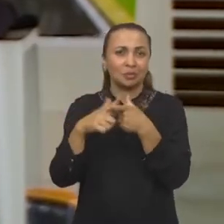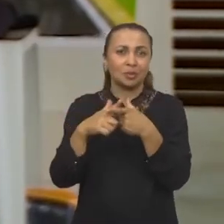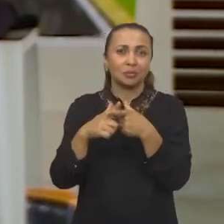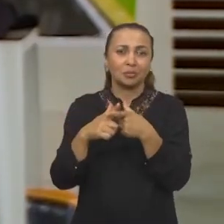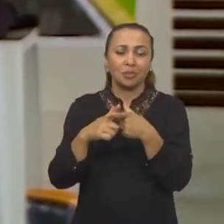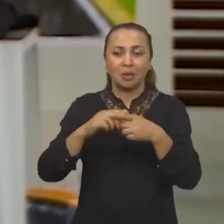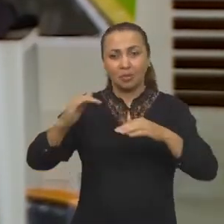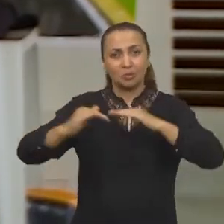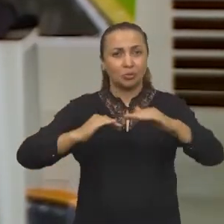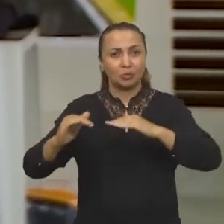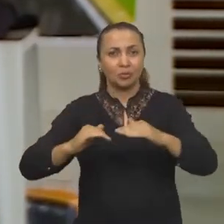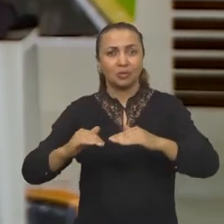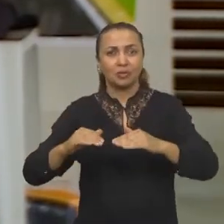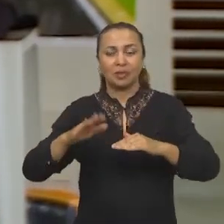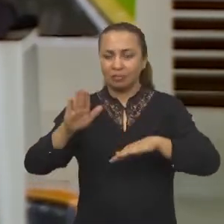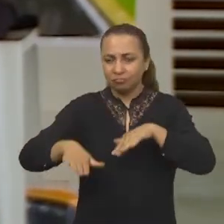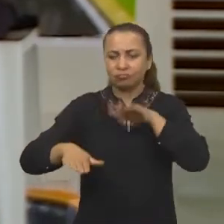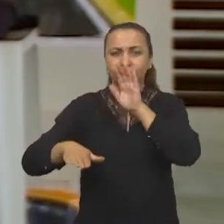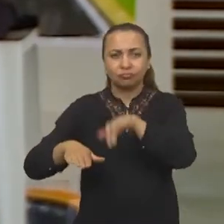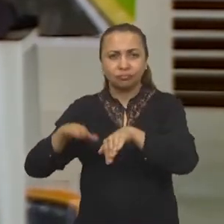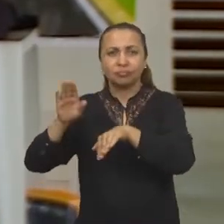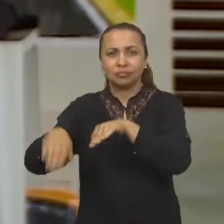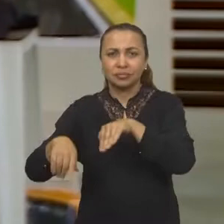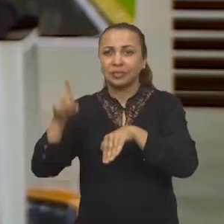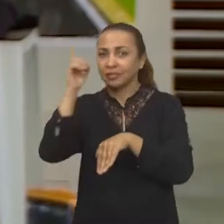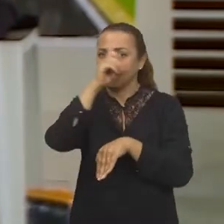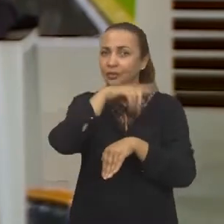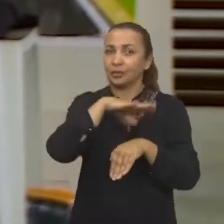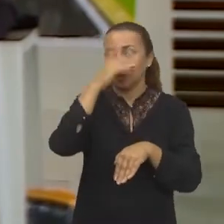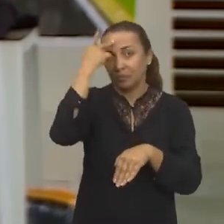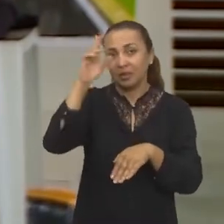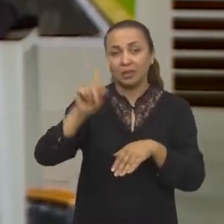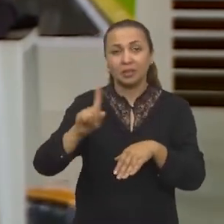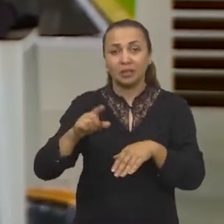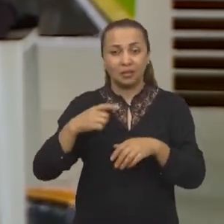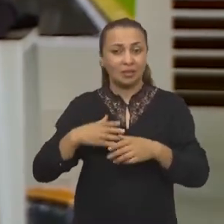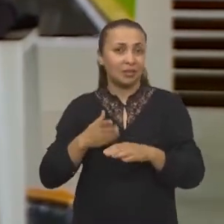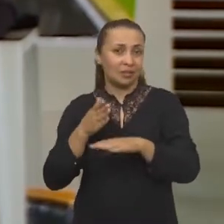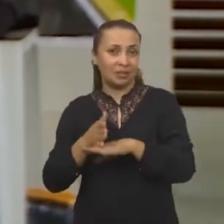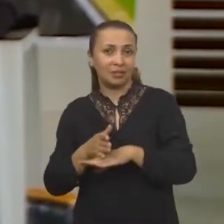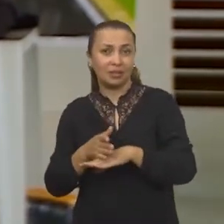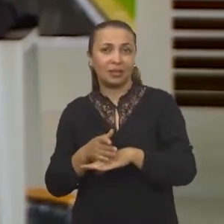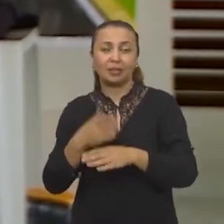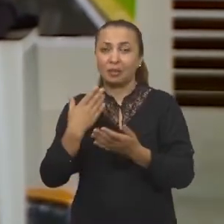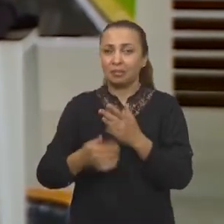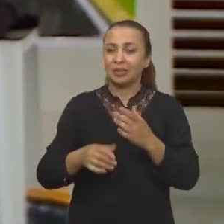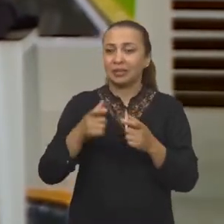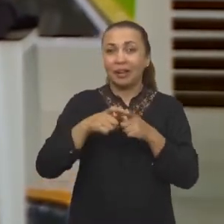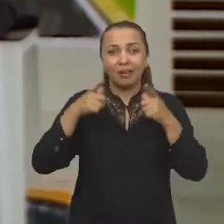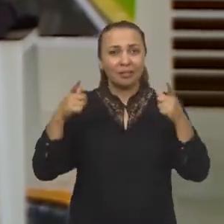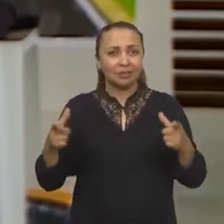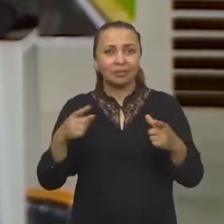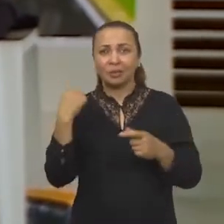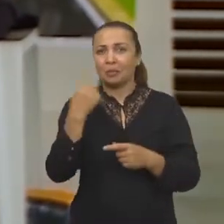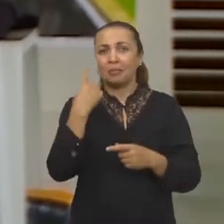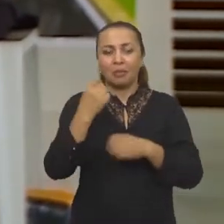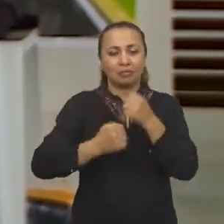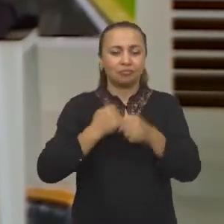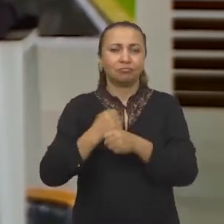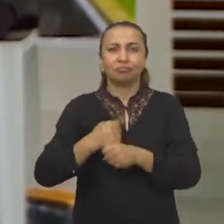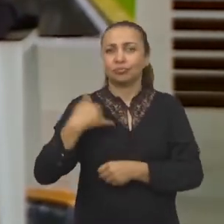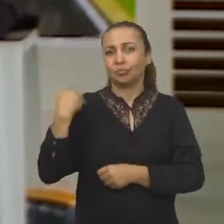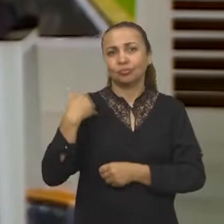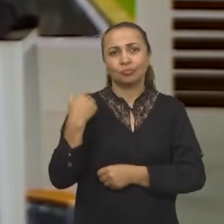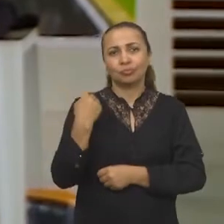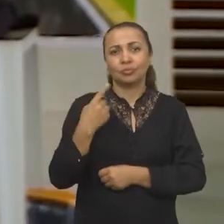tem um comprometimento motor severo, que a marcha vai ser difícil para ela não entrar num processo de desvantagem muito grande no primeiro ano